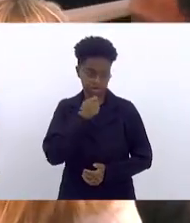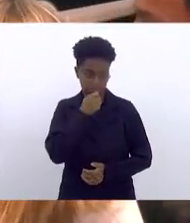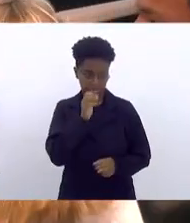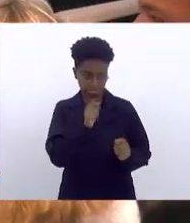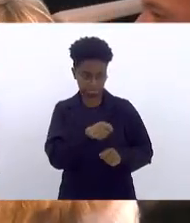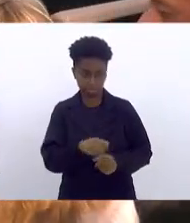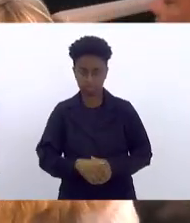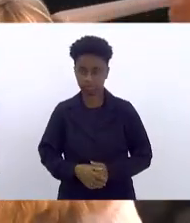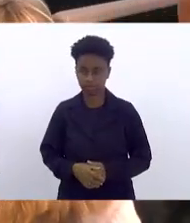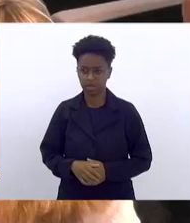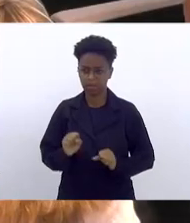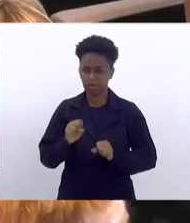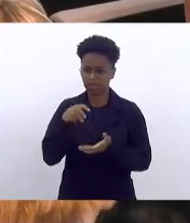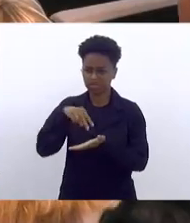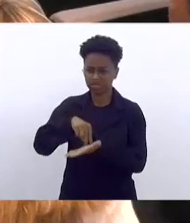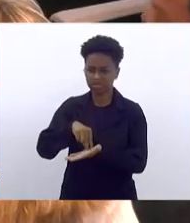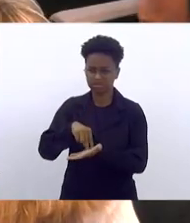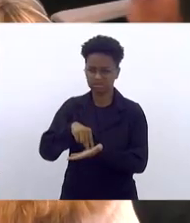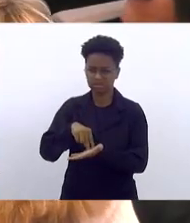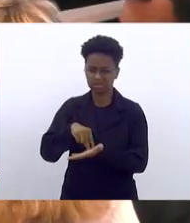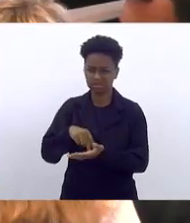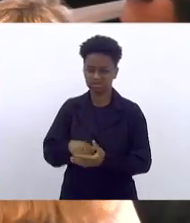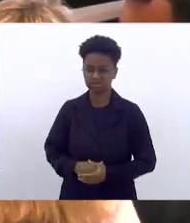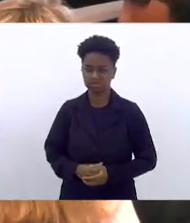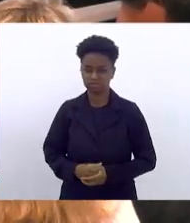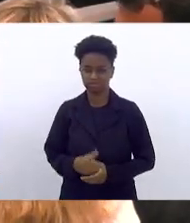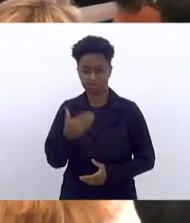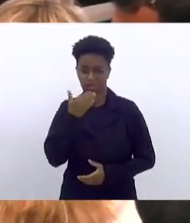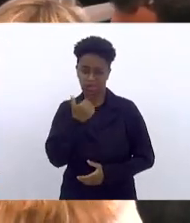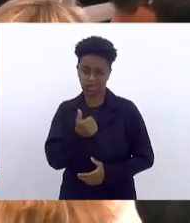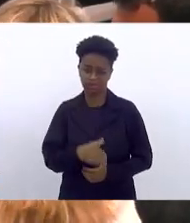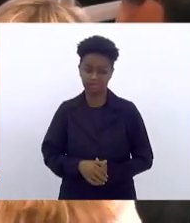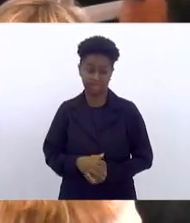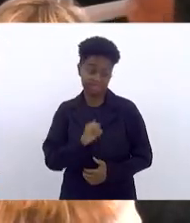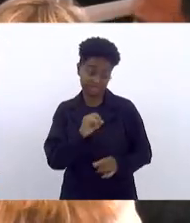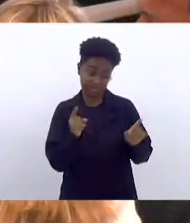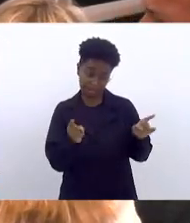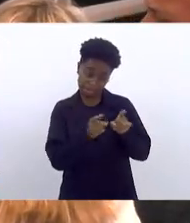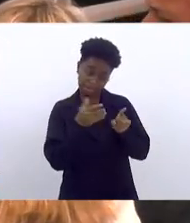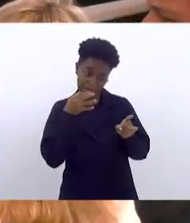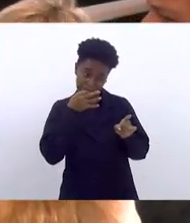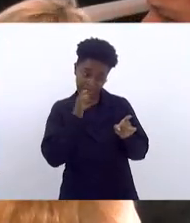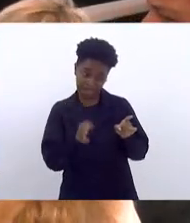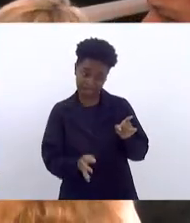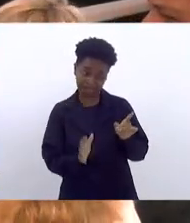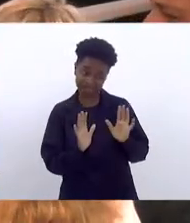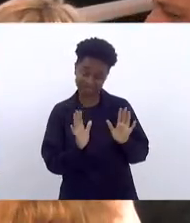posso falar de pé pode sendo breve pode falar está